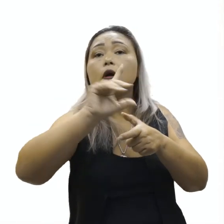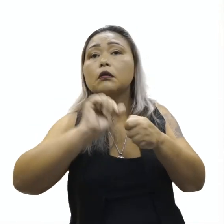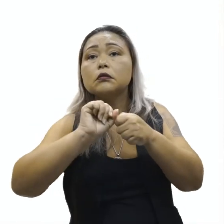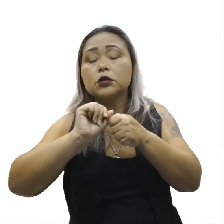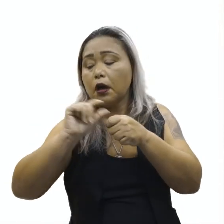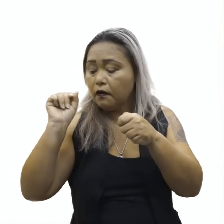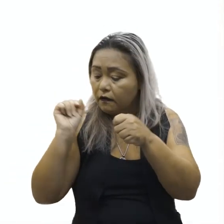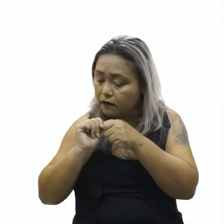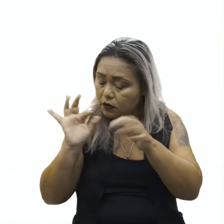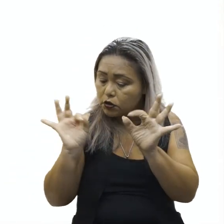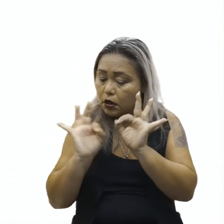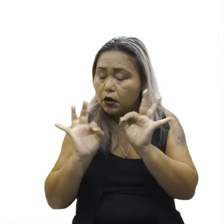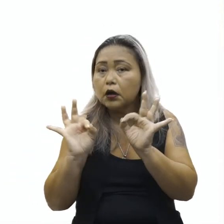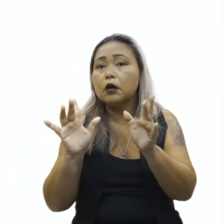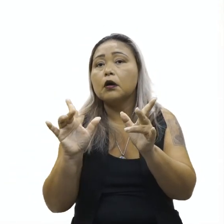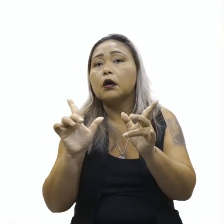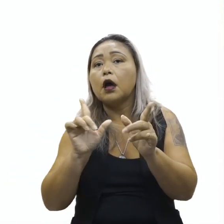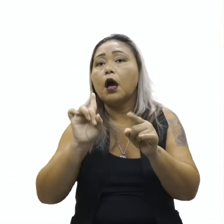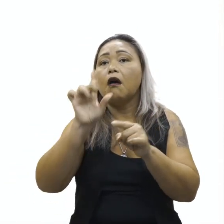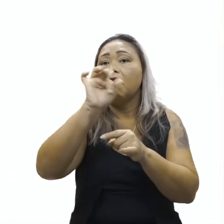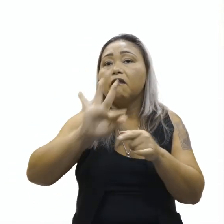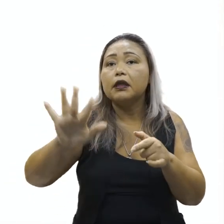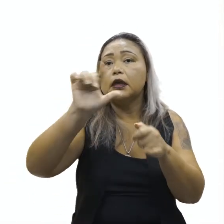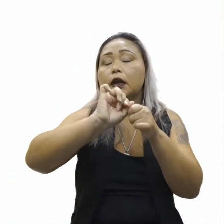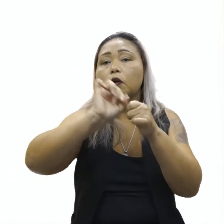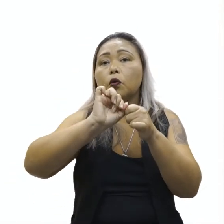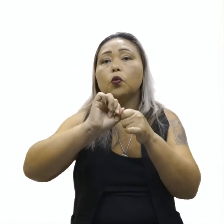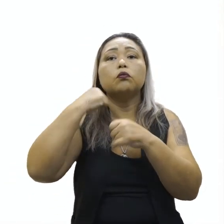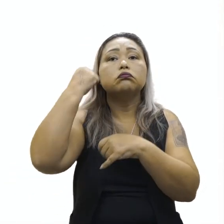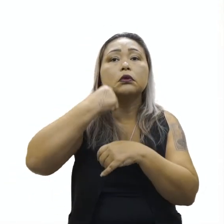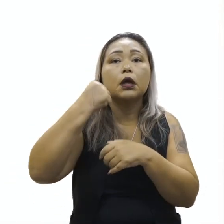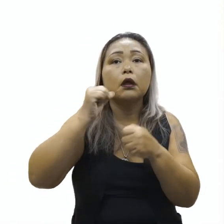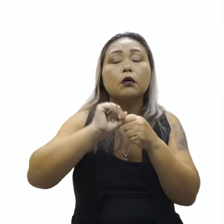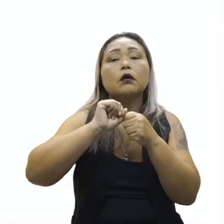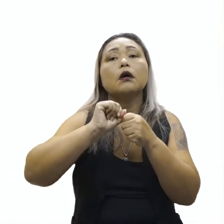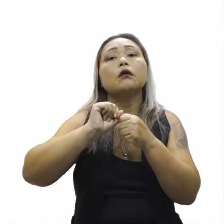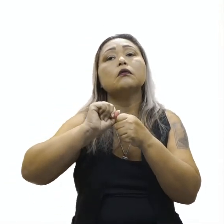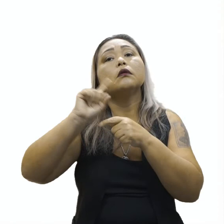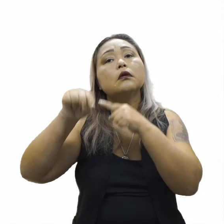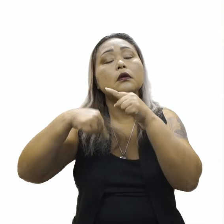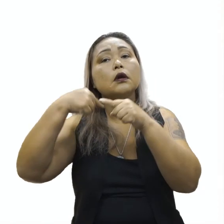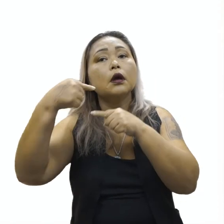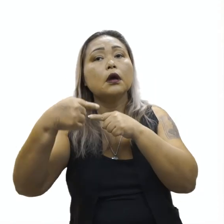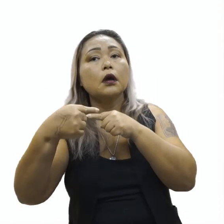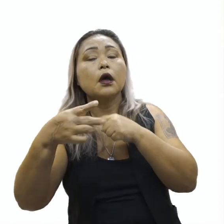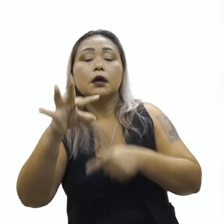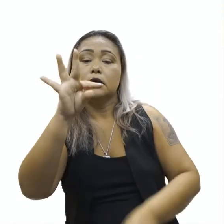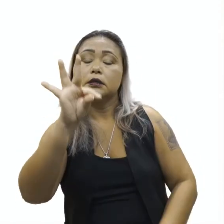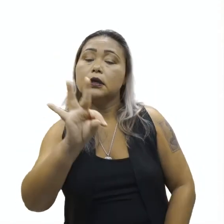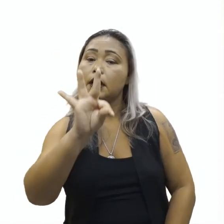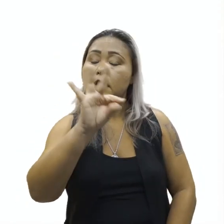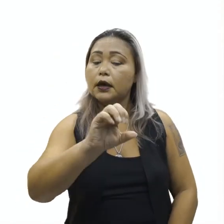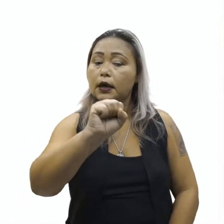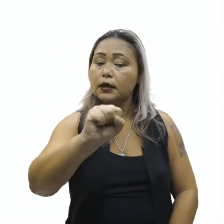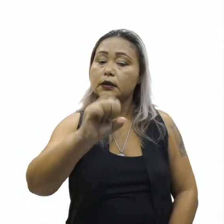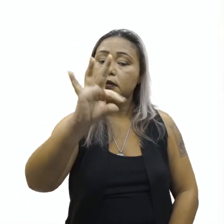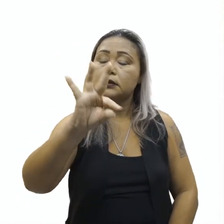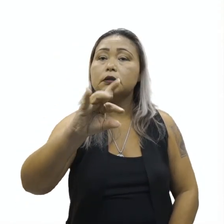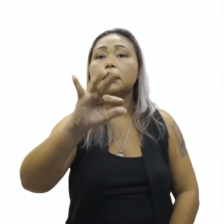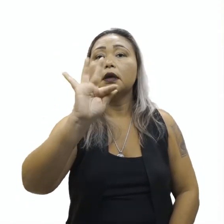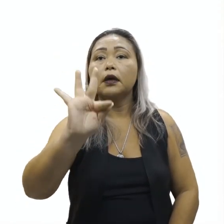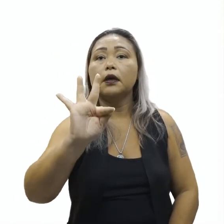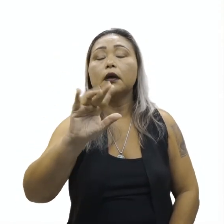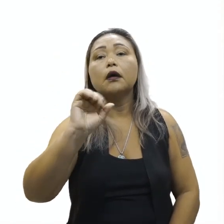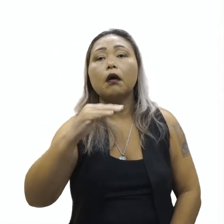do executivo federal, dos senadores, são julgados pelo STF, o famoso